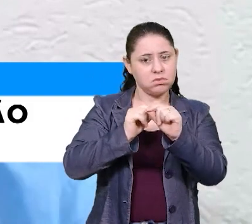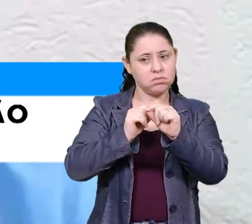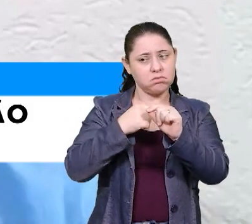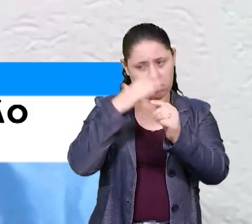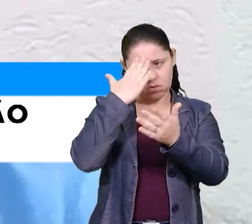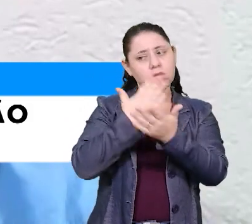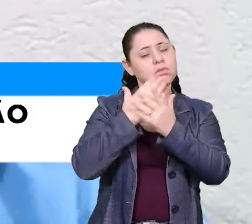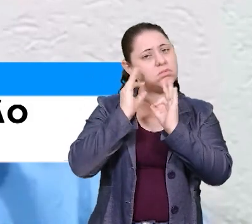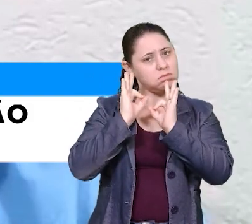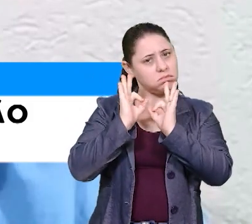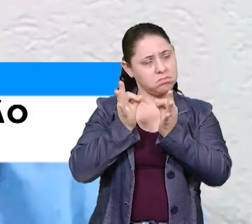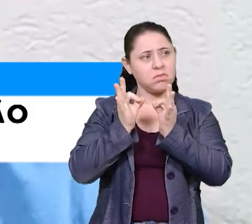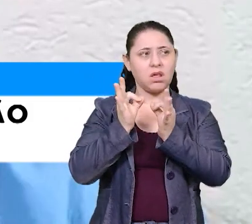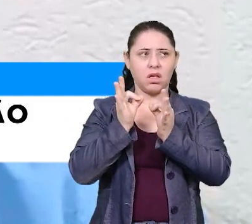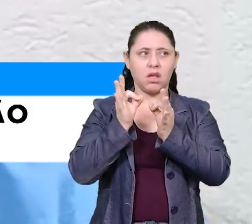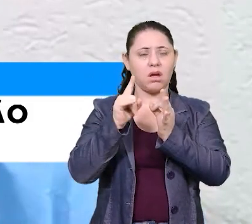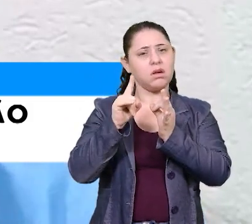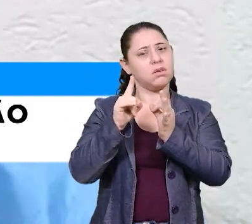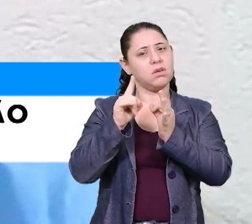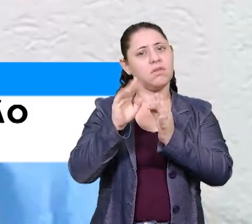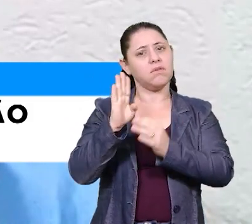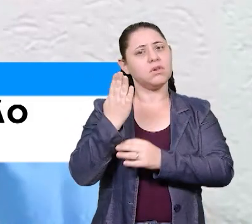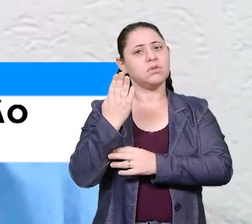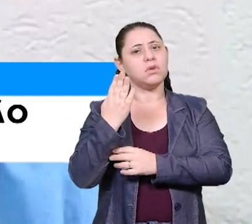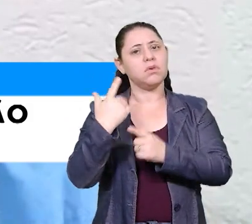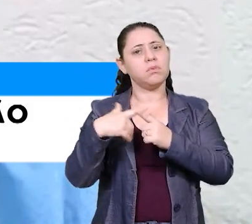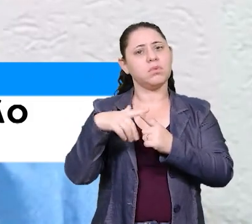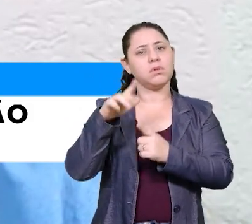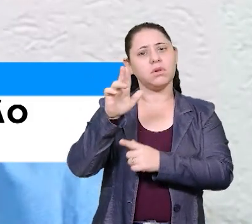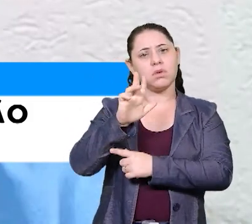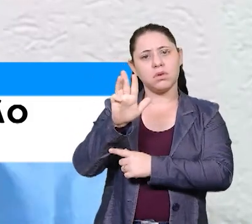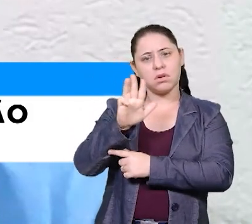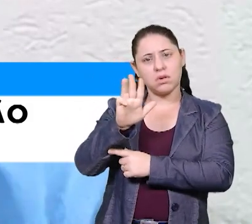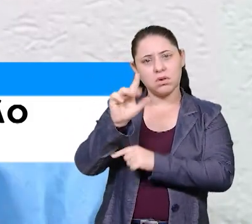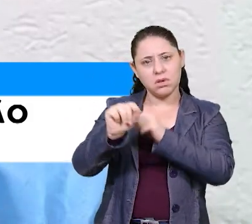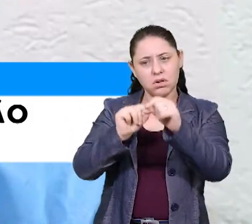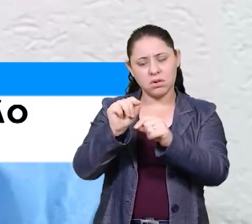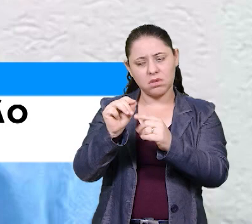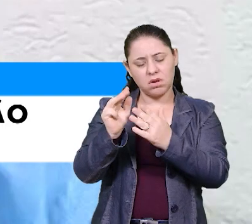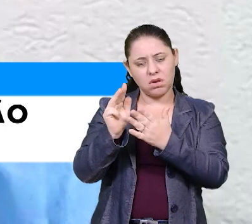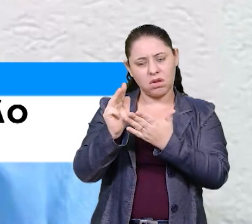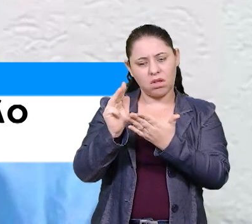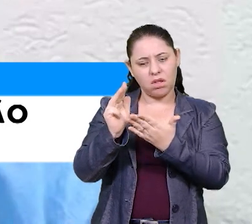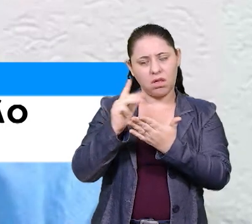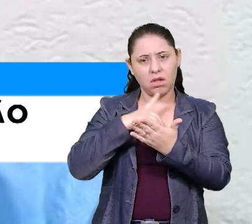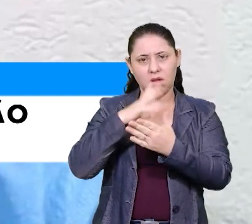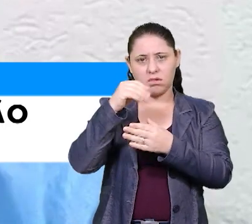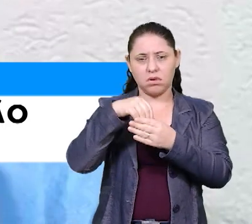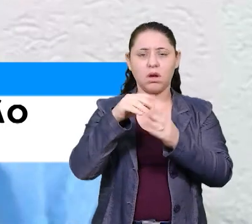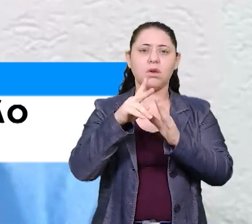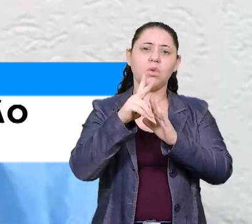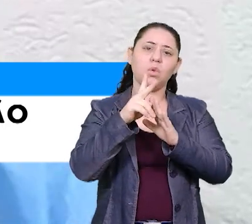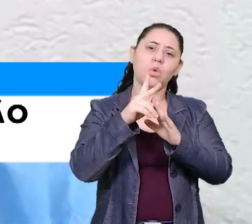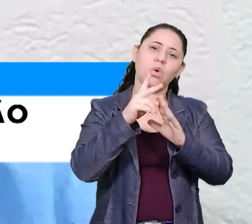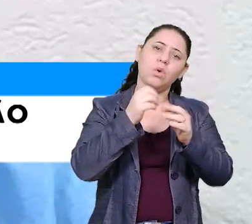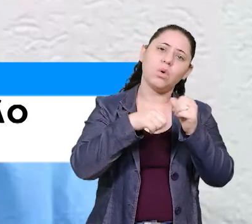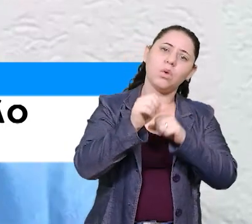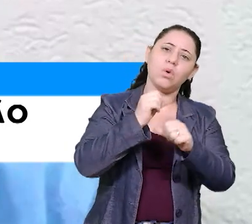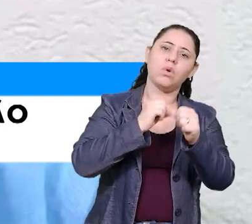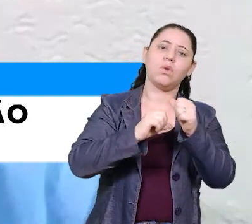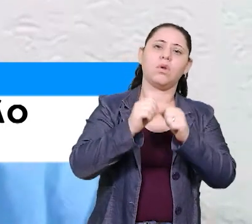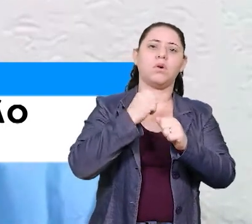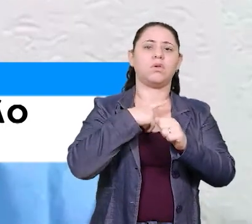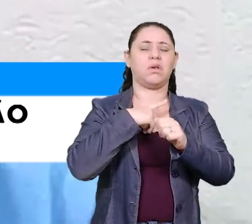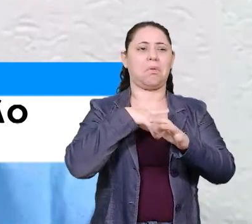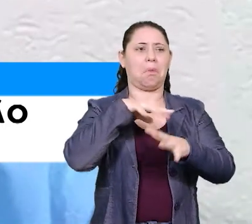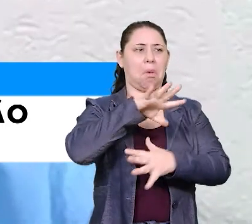fake news ou não é, eu não sei. Eu creio que seja, certo? Porque o presidente Lula já foi presidente